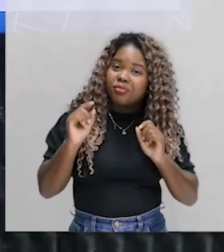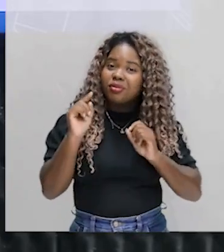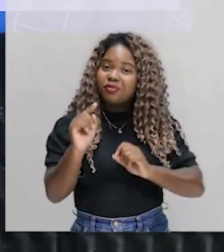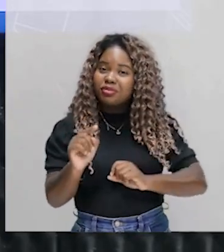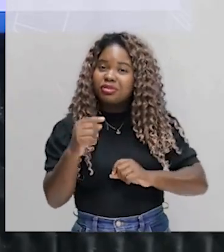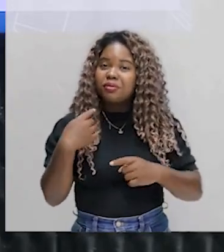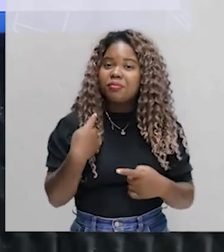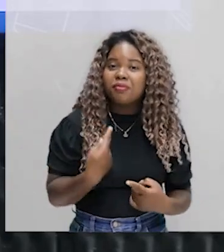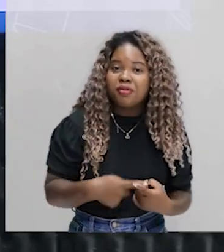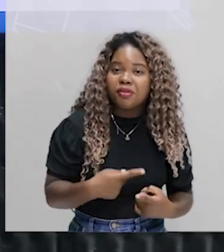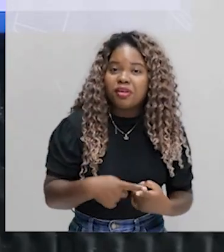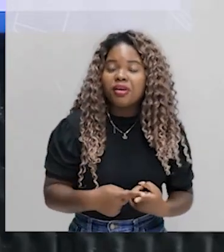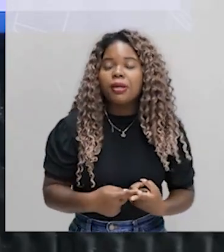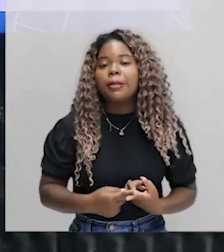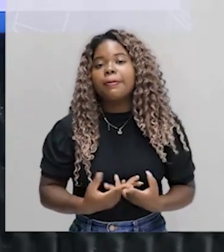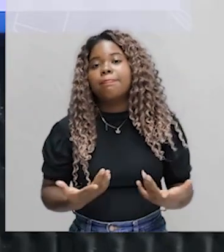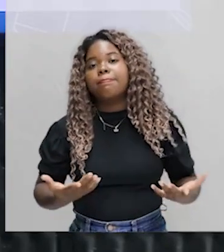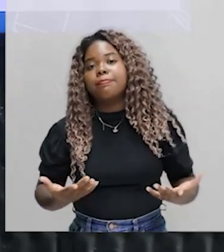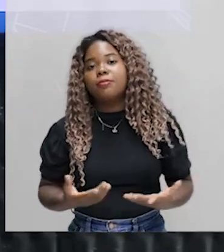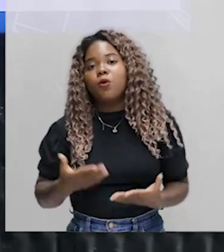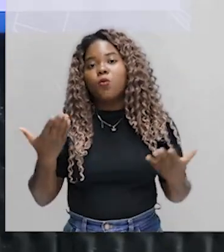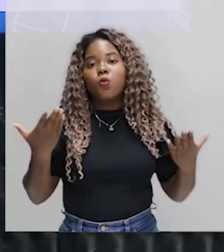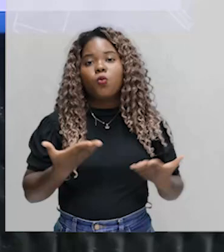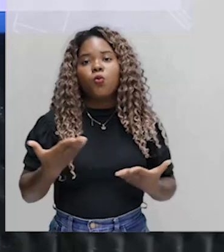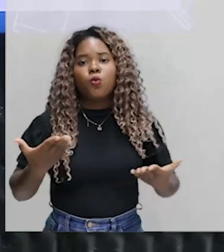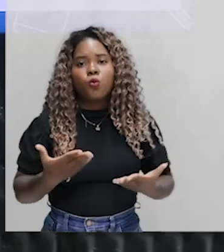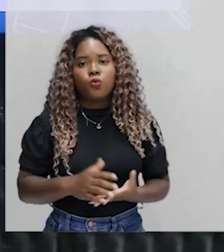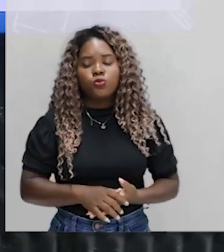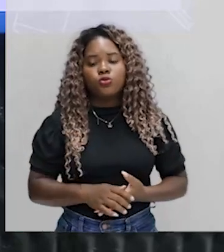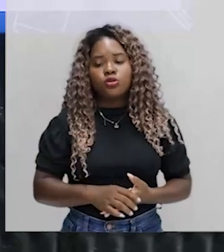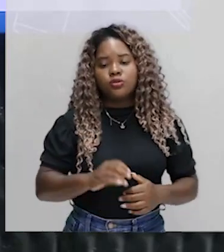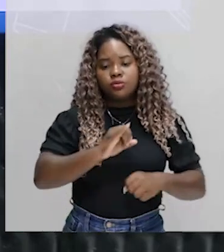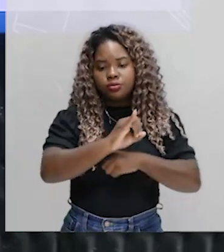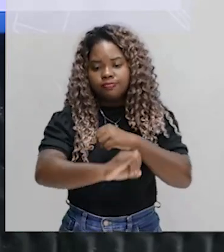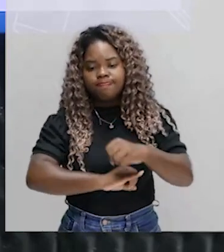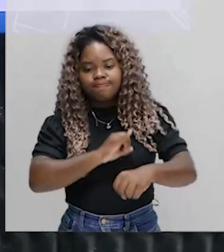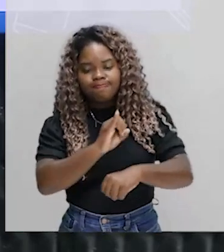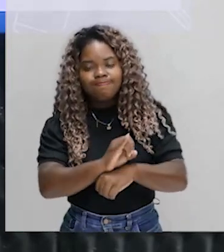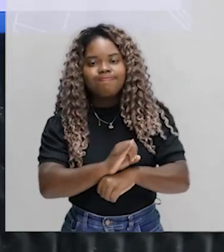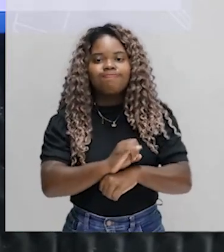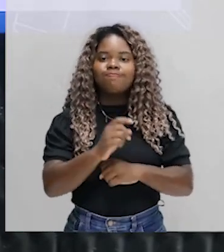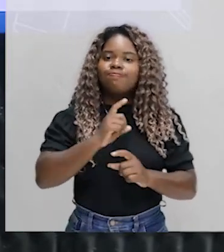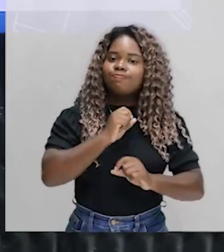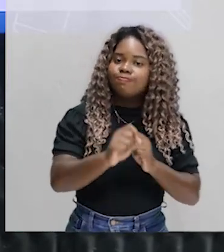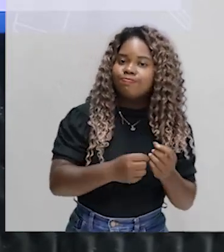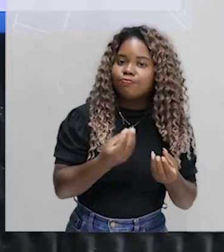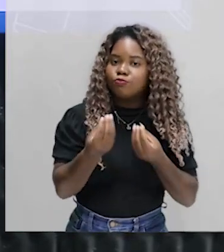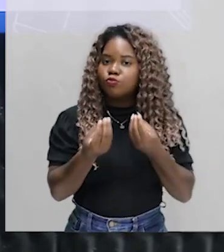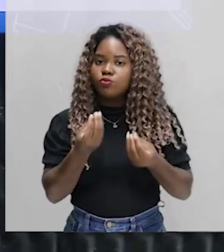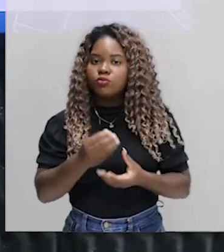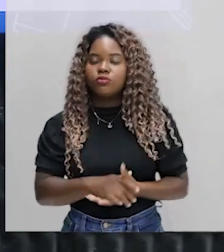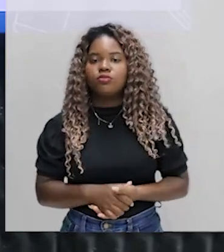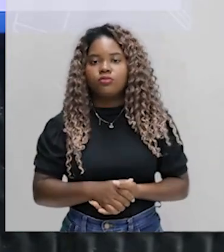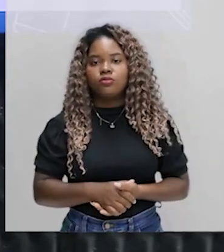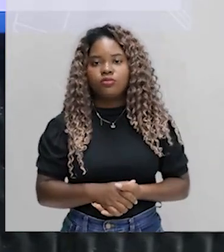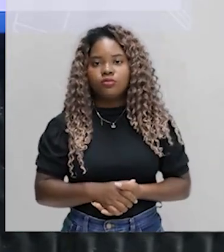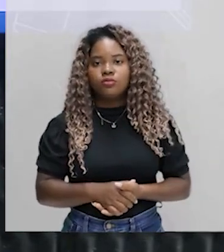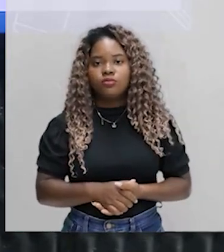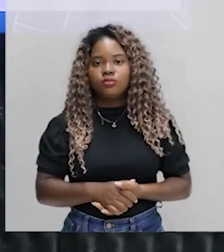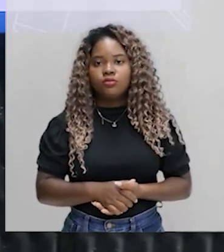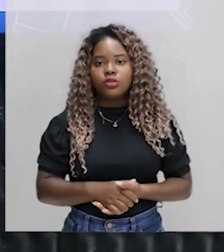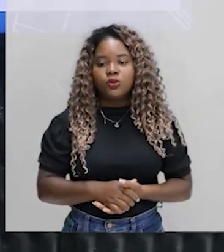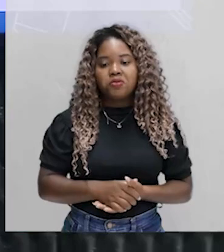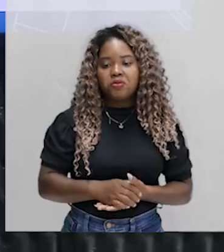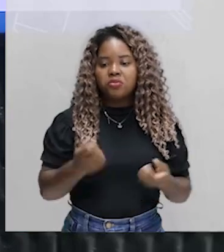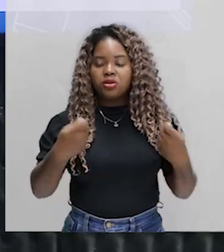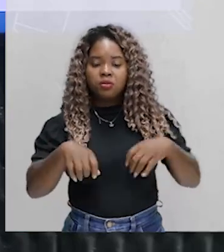sabe? Porque você, hoje, com o advento da internet, você tem condições de, sem se